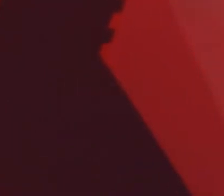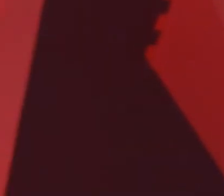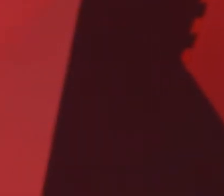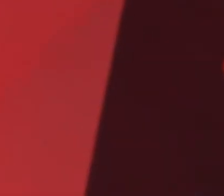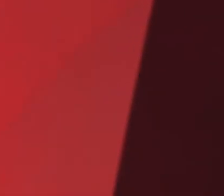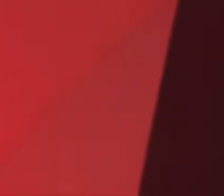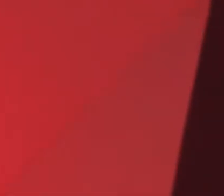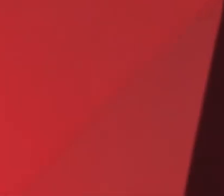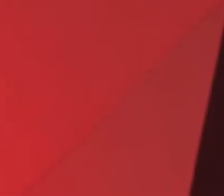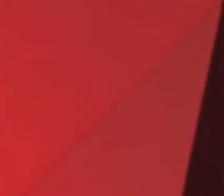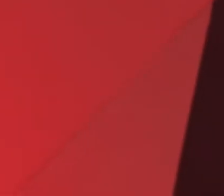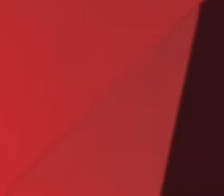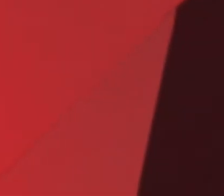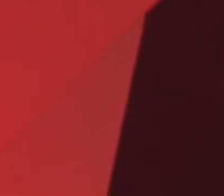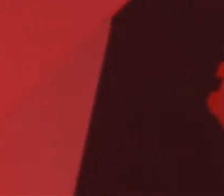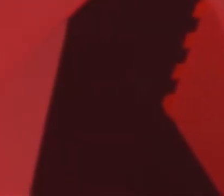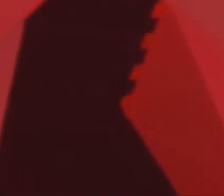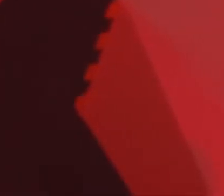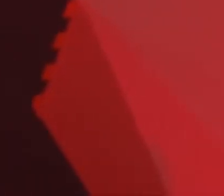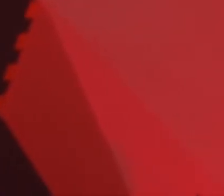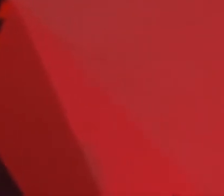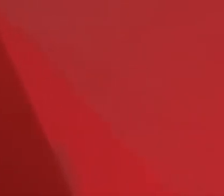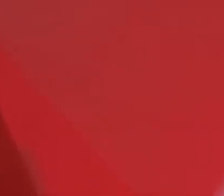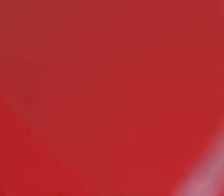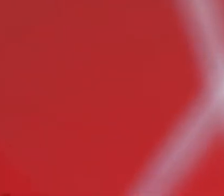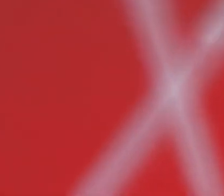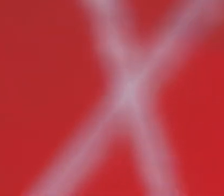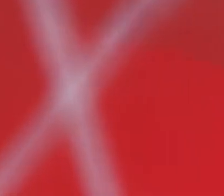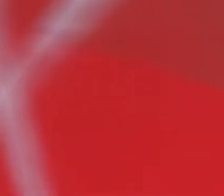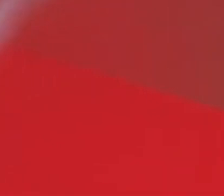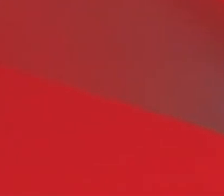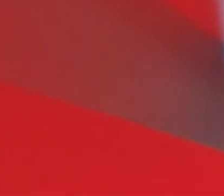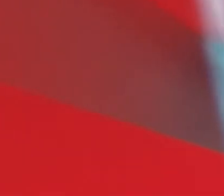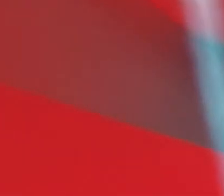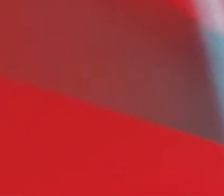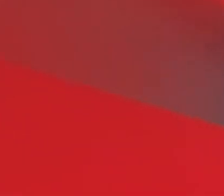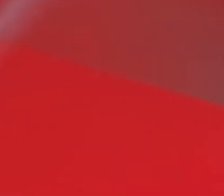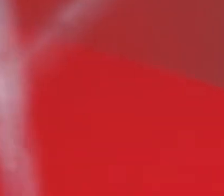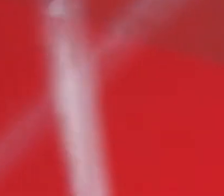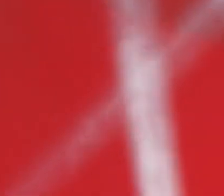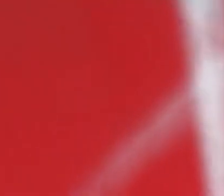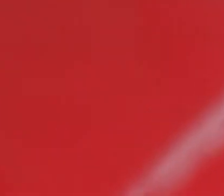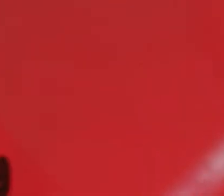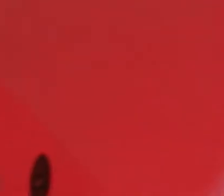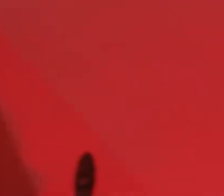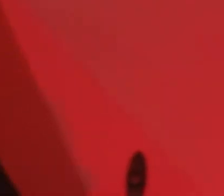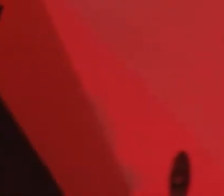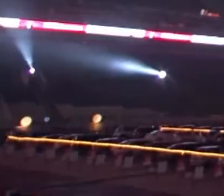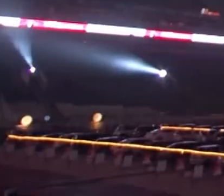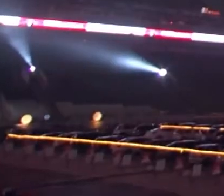Eu declaro a vida de Deus sobre cada família aqui representada. Eu declaro a vida de Deus sobre cada pessoa que está aqui hoje, em nome de